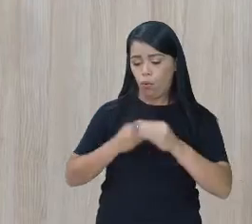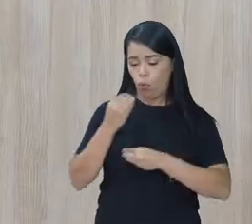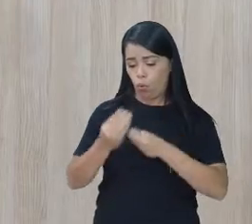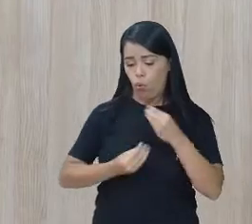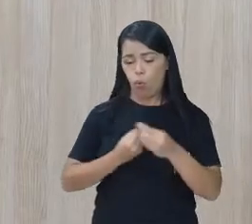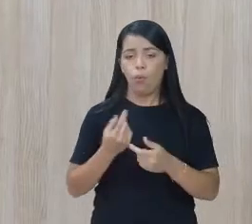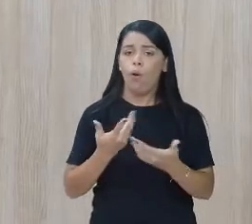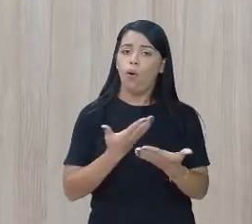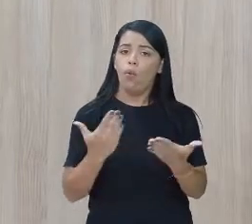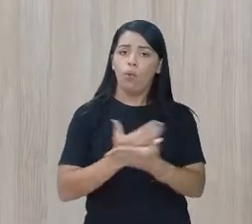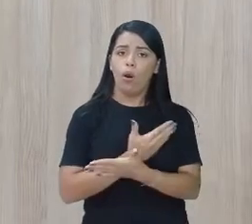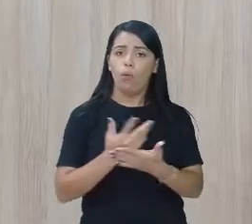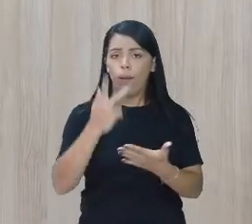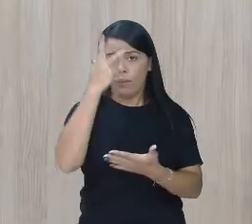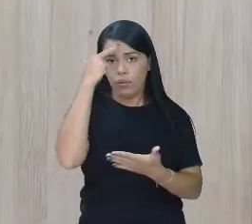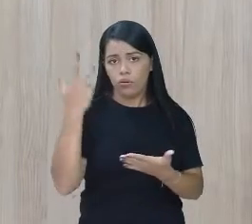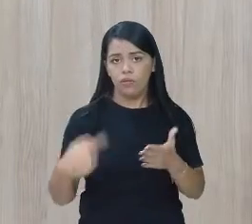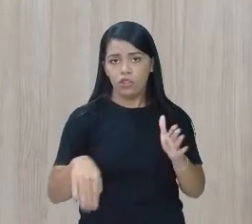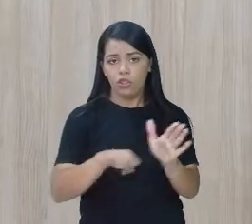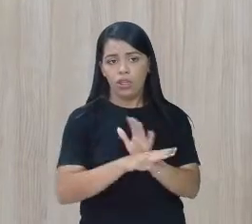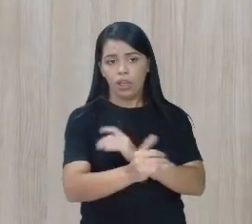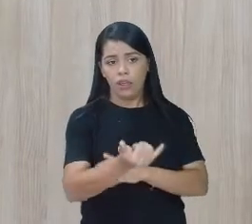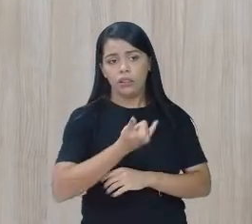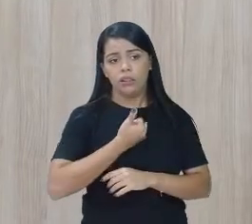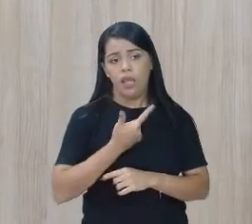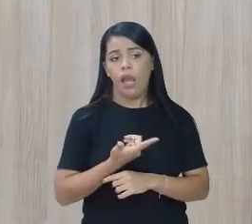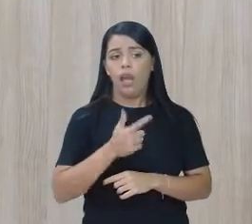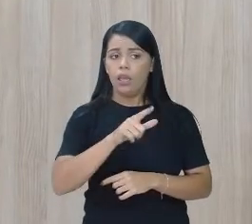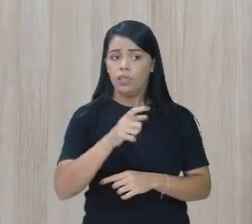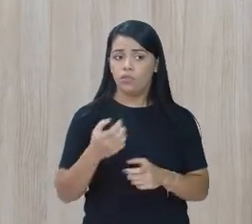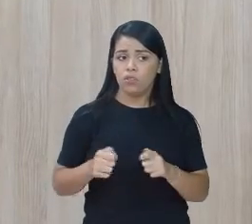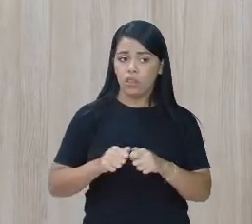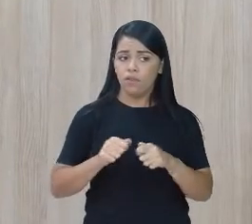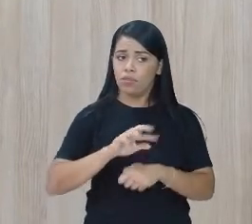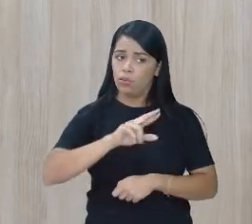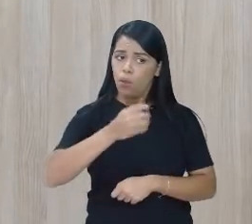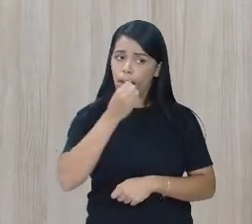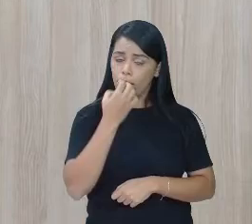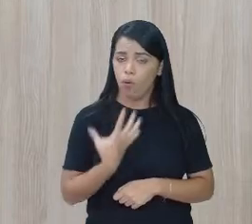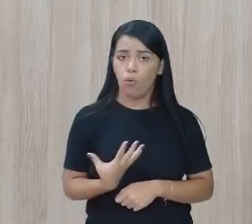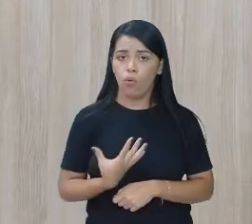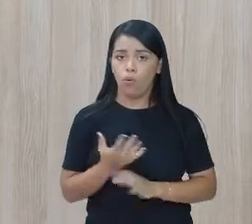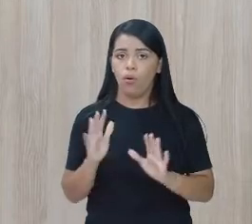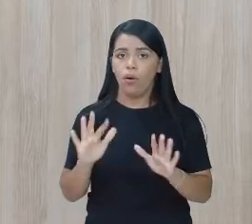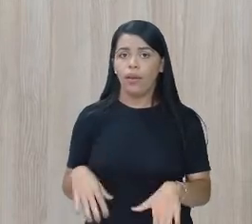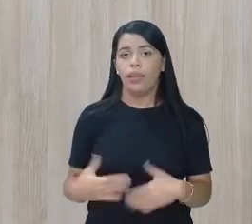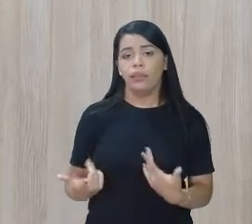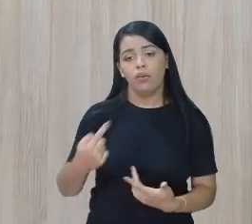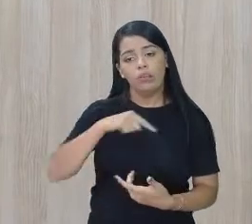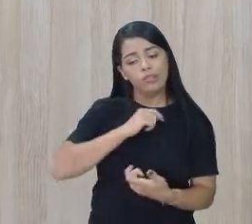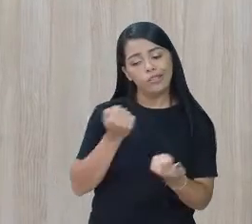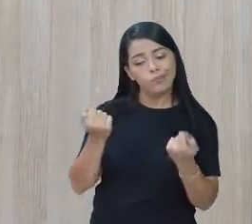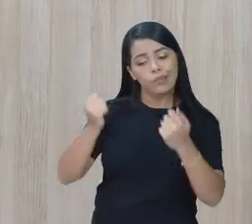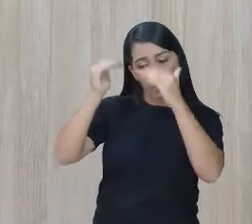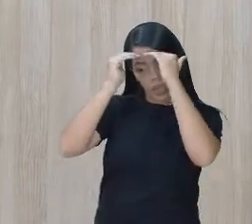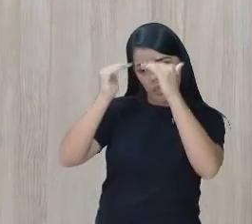o que tu tá fazendo aí não é bom para mim, não. A gente precisa respeitar o espaço do outro, as